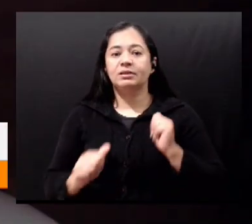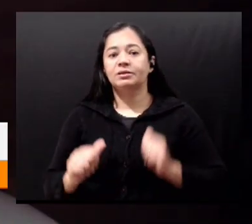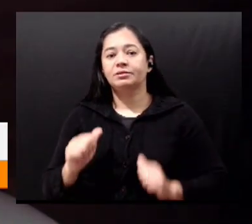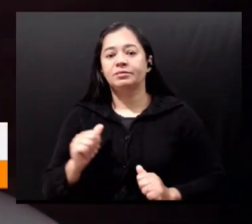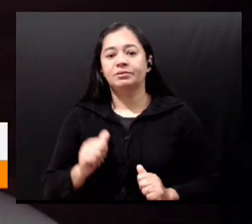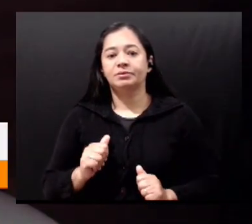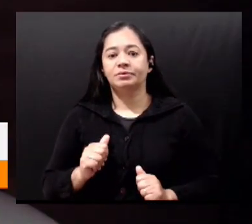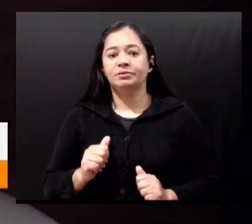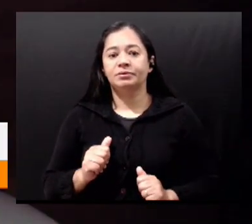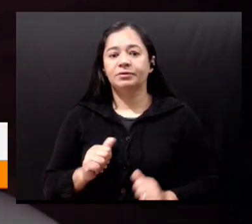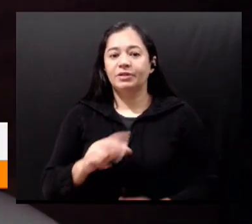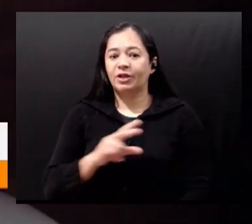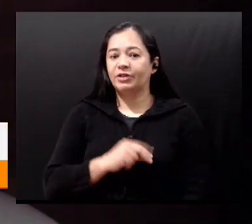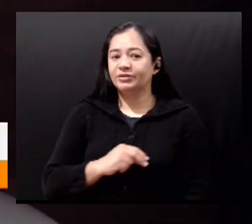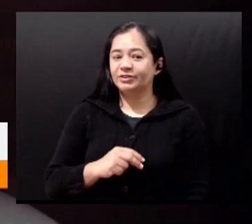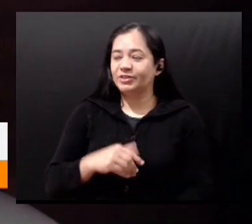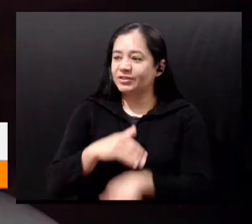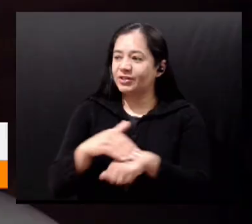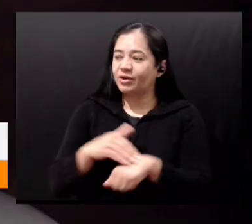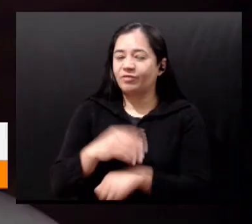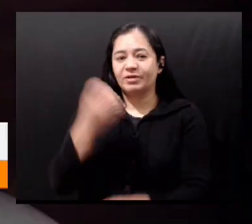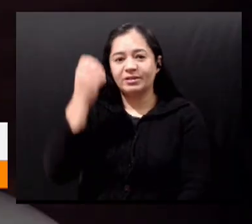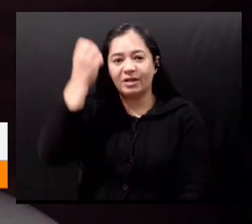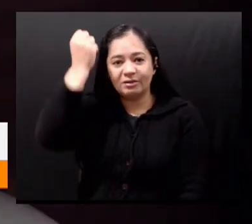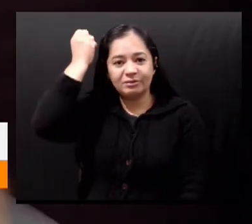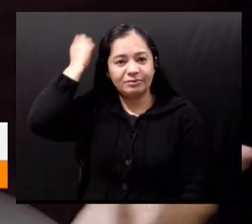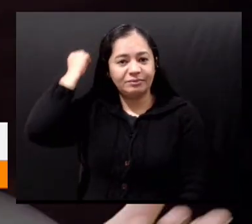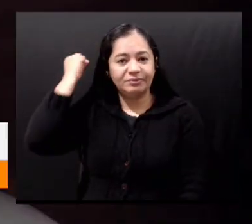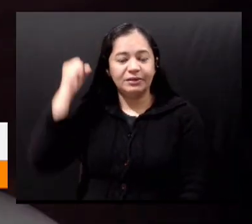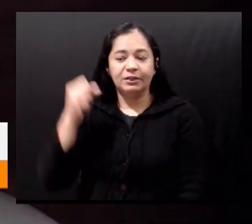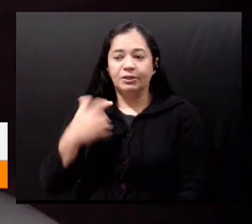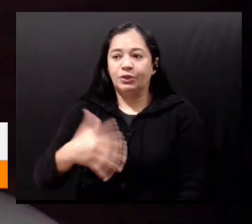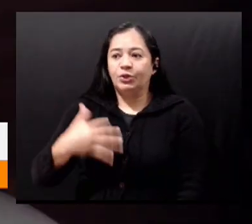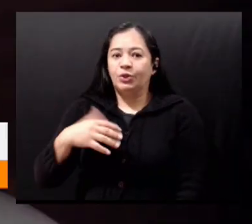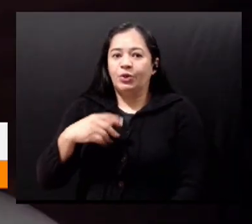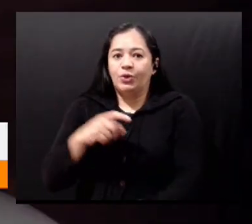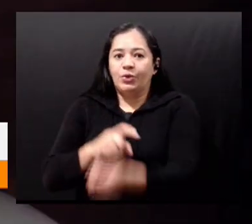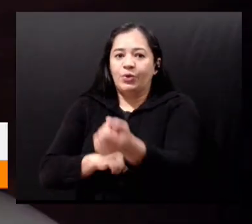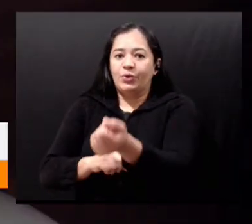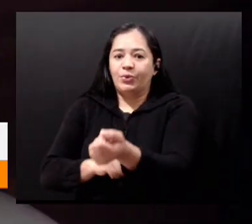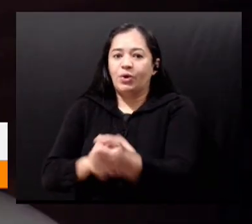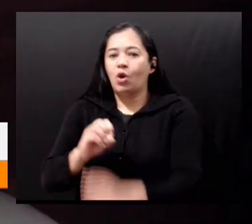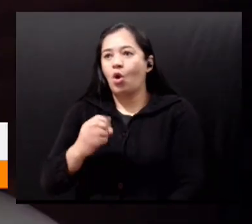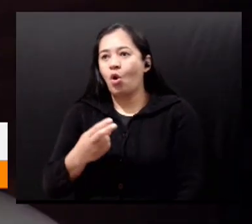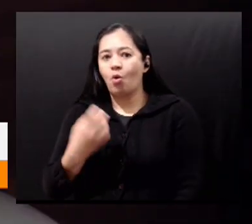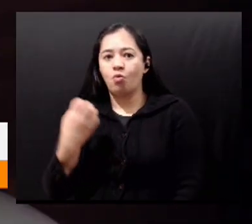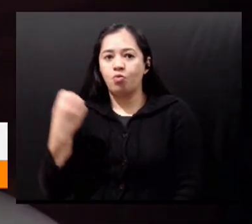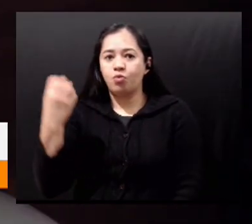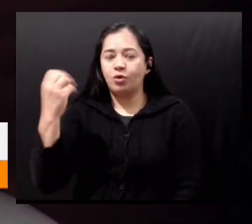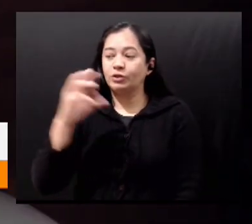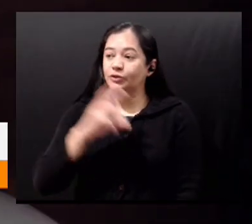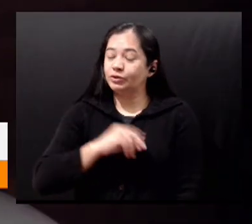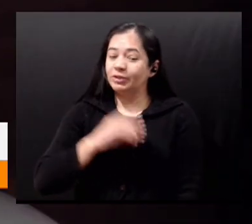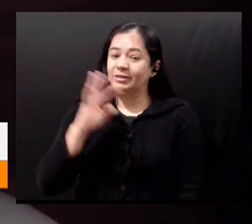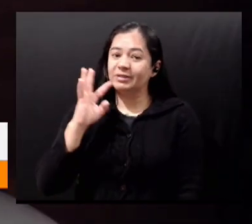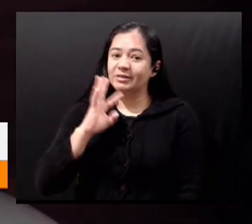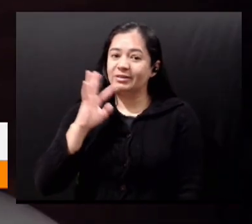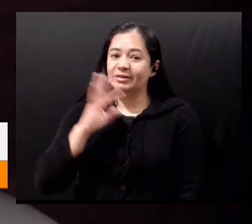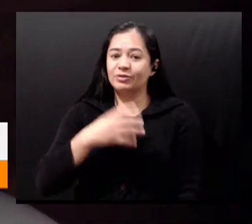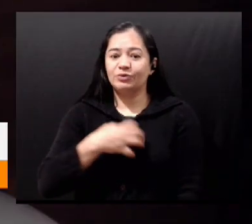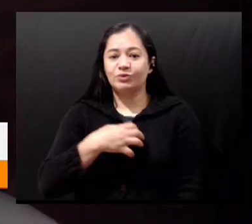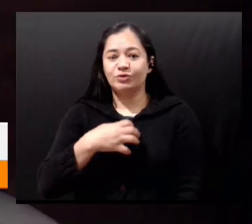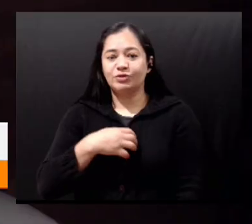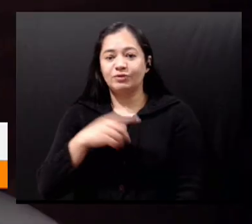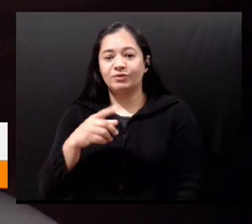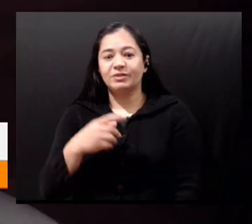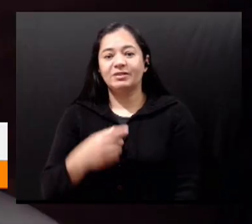vir aqui conversar com a Rúbia, estou com um frio na barriga, ou vou viajar, nossa, que legal. Também é uma maneira de você se sentir ansioso.